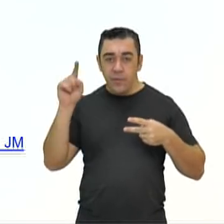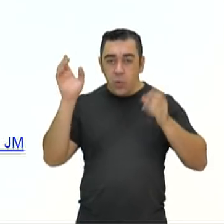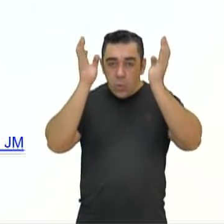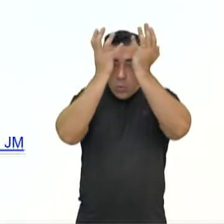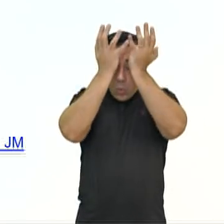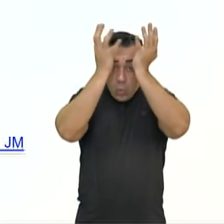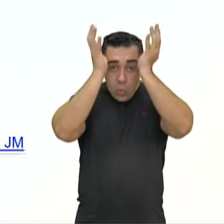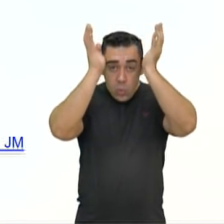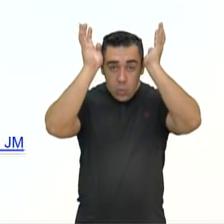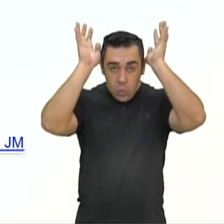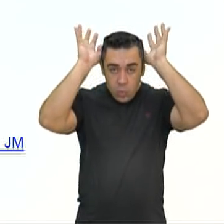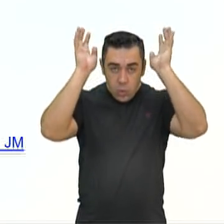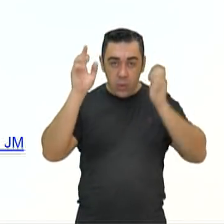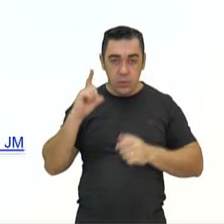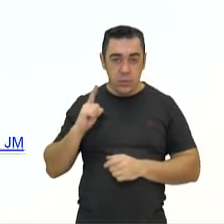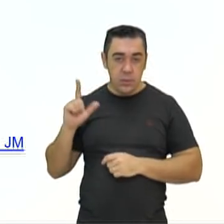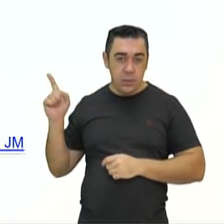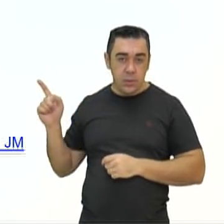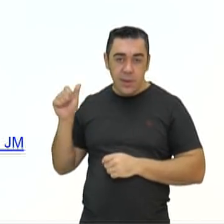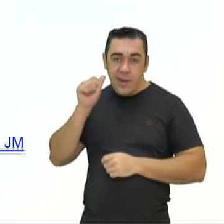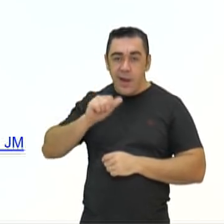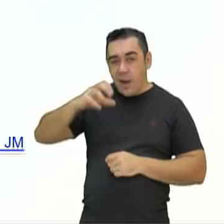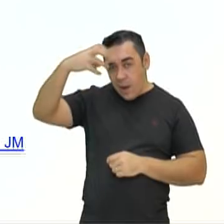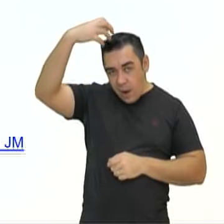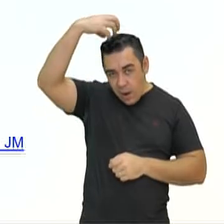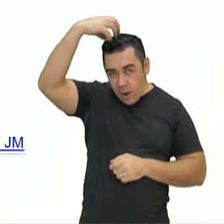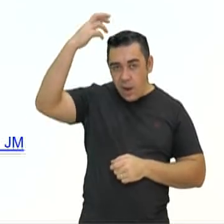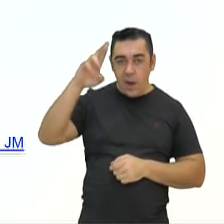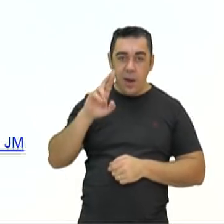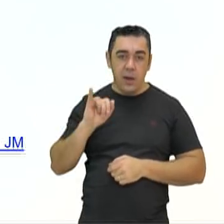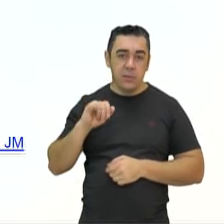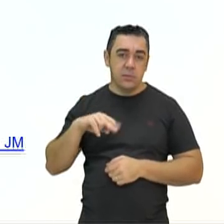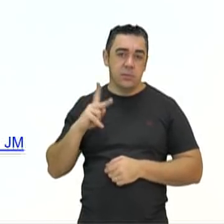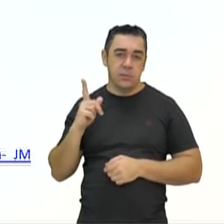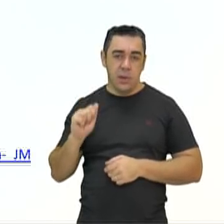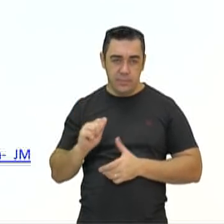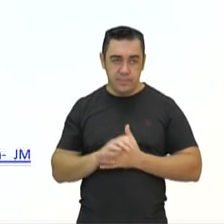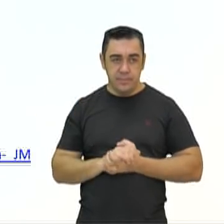menor, né, e uma bolinha em cima da cabeça lá. Então, ele tem essa coroazinha, por isso que é